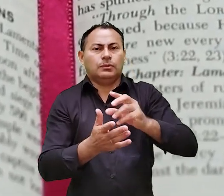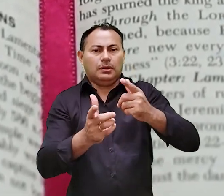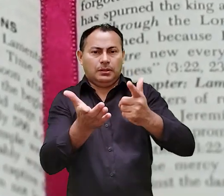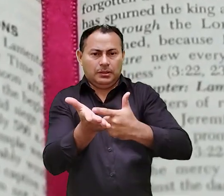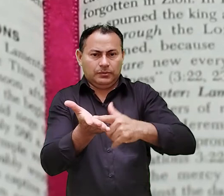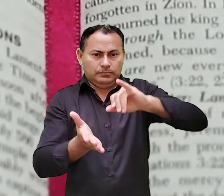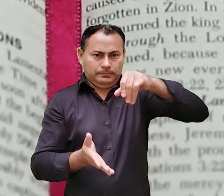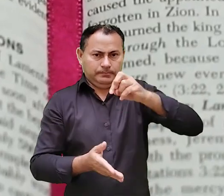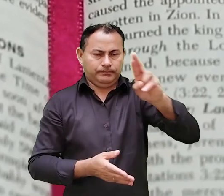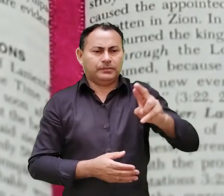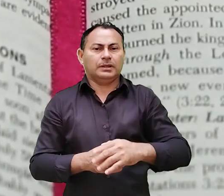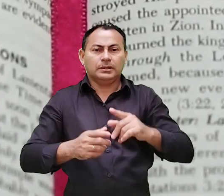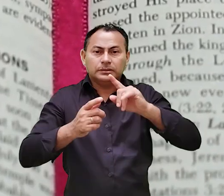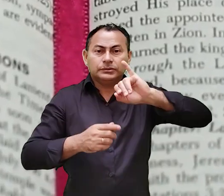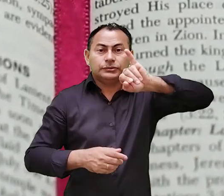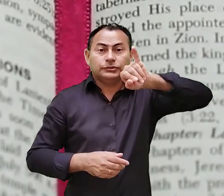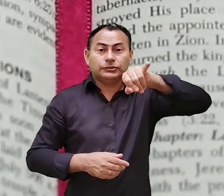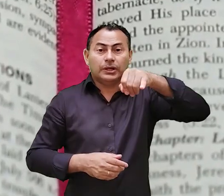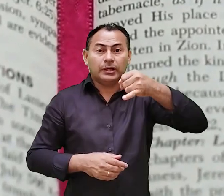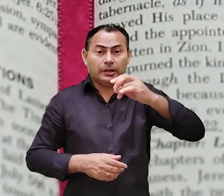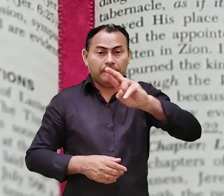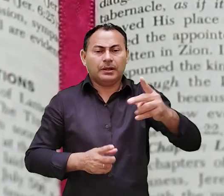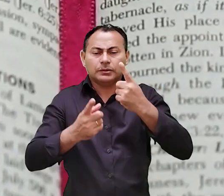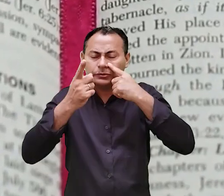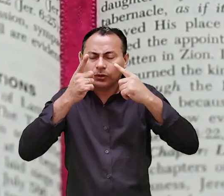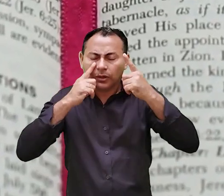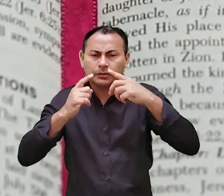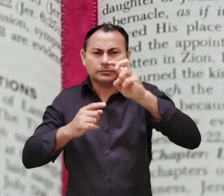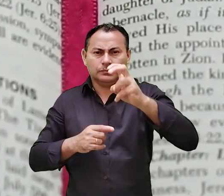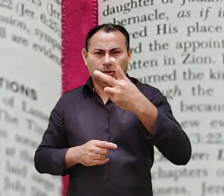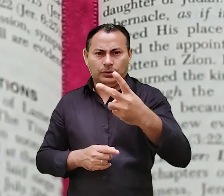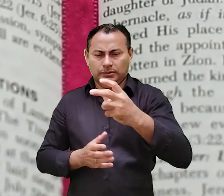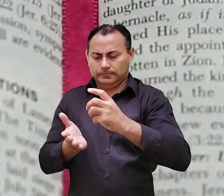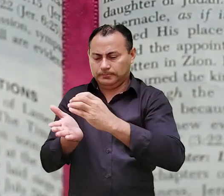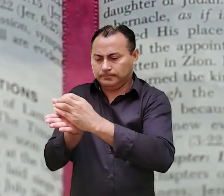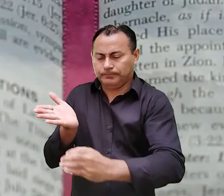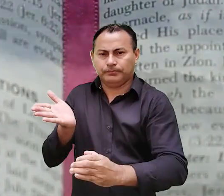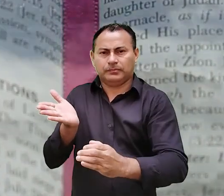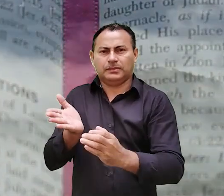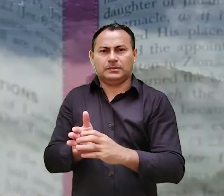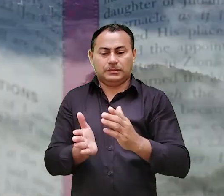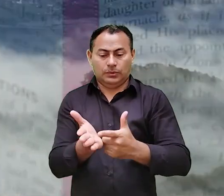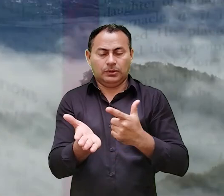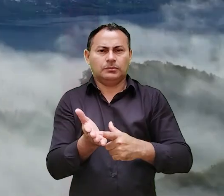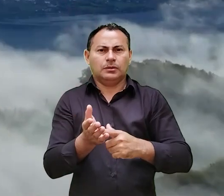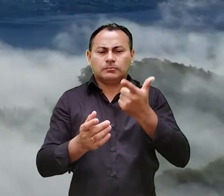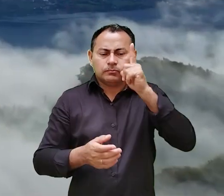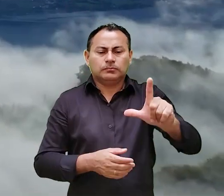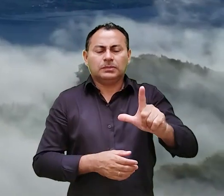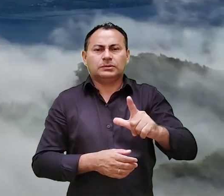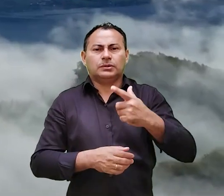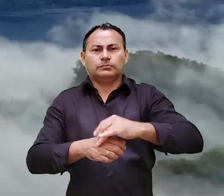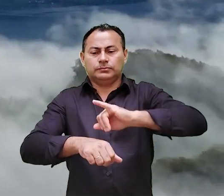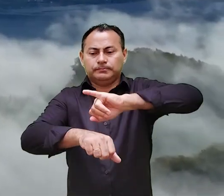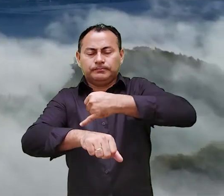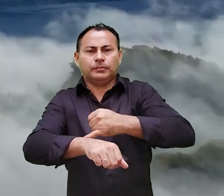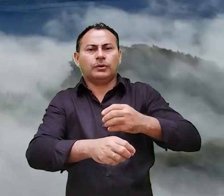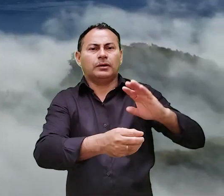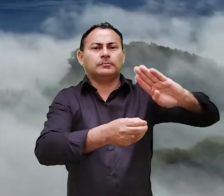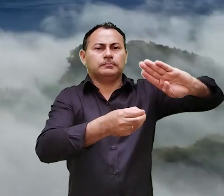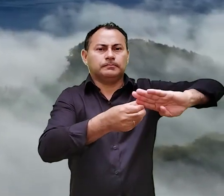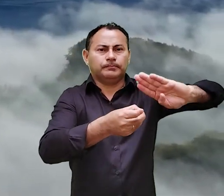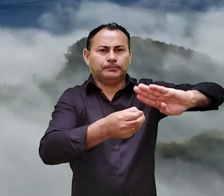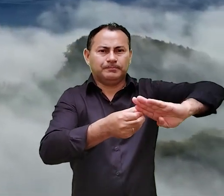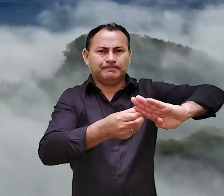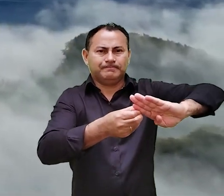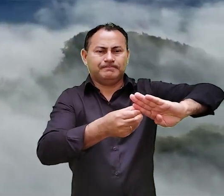Jeremias. Jeremias chora nos 52 capítulos do seu livro por causa da conquista de Jerusalém pelos babilônicos e por